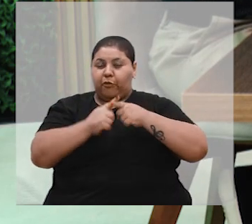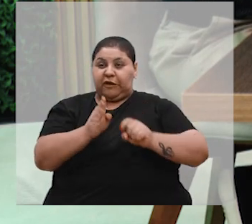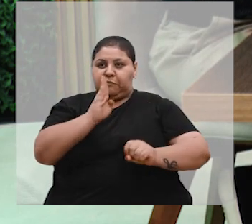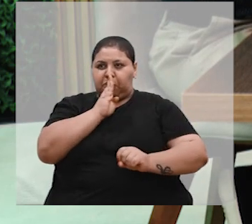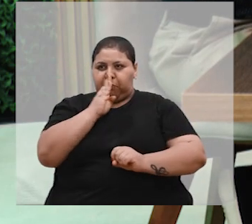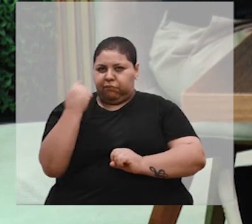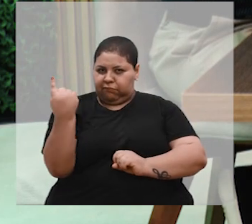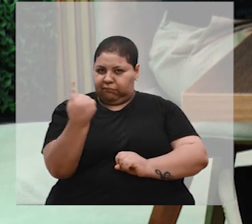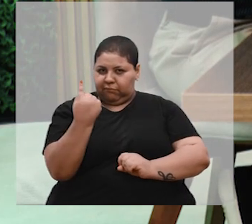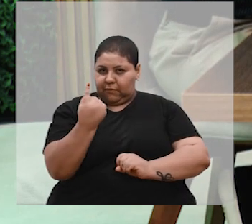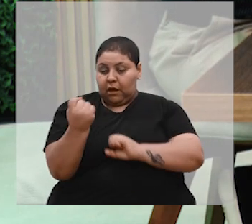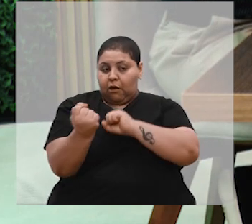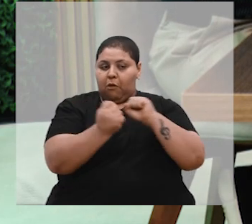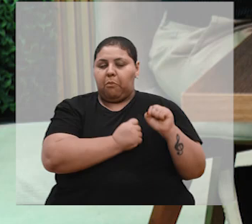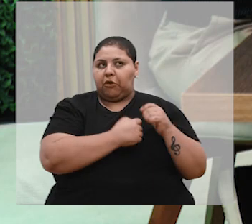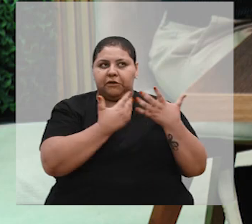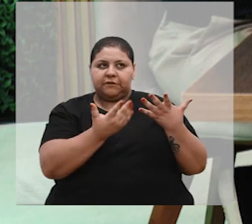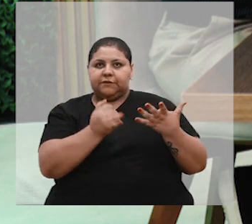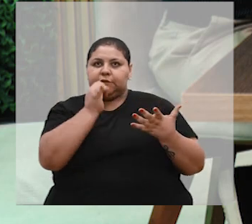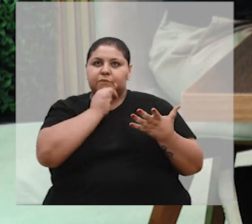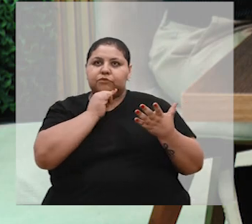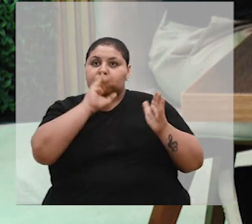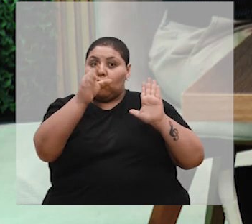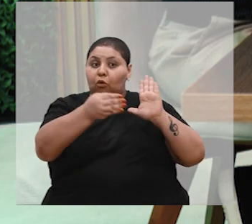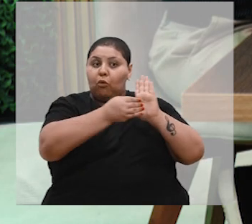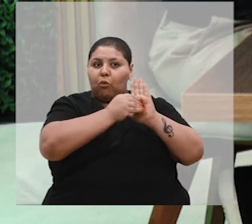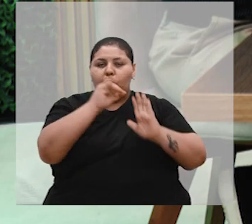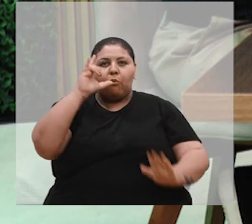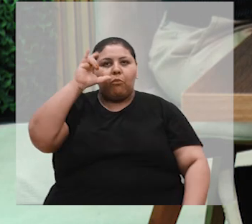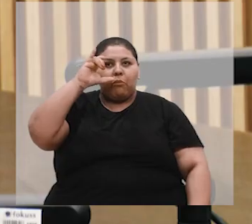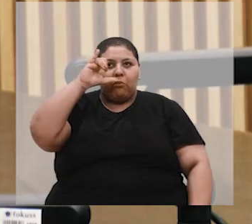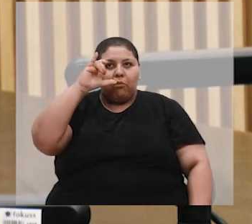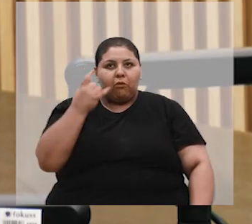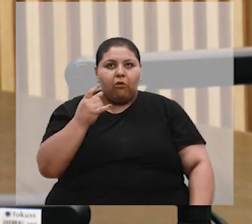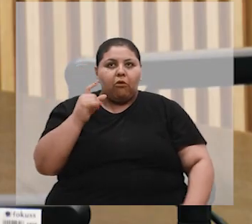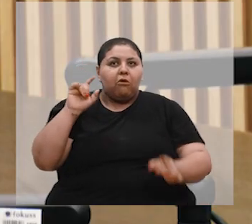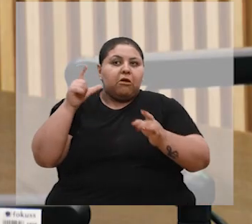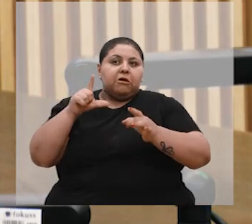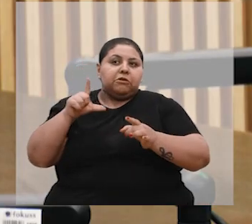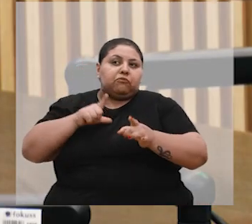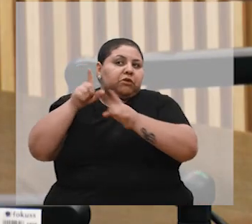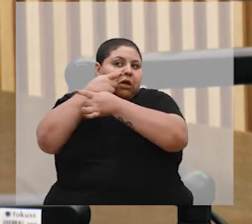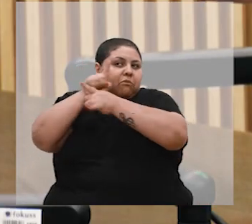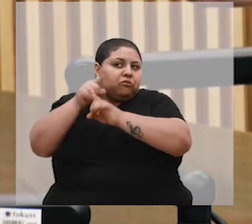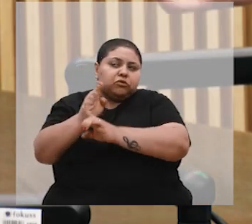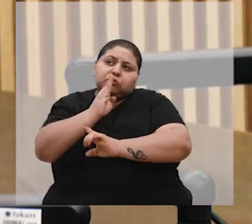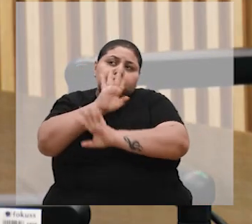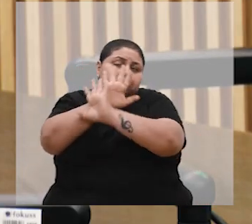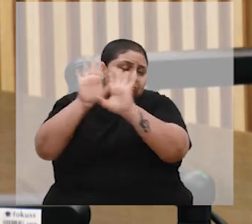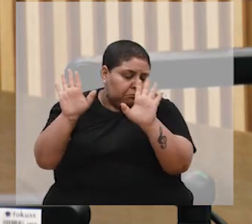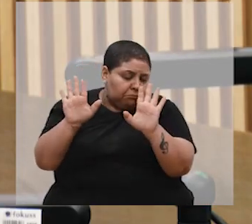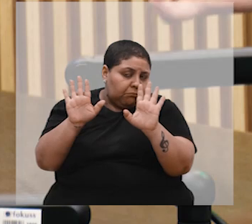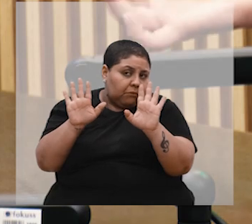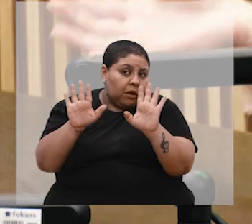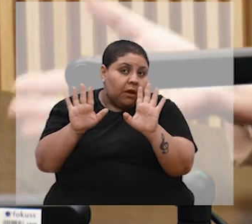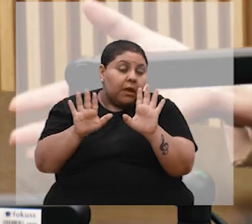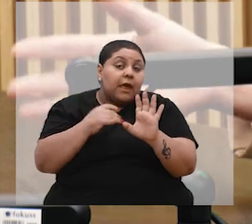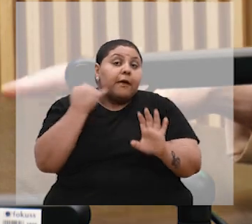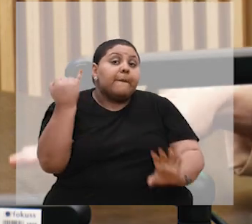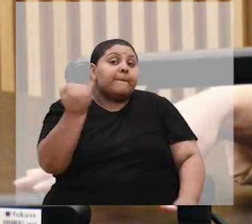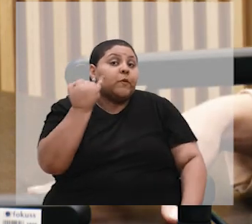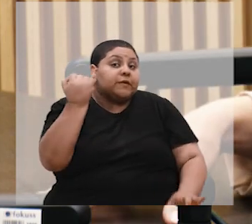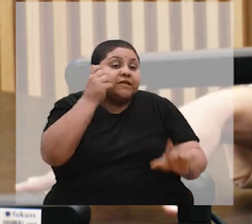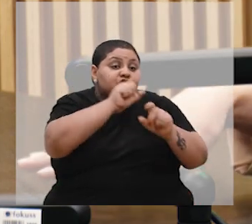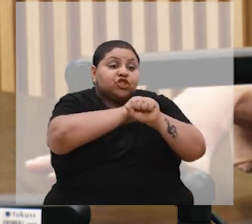silenciosa e individual, a gente possa fazer, por exemplo, uma publicação no Instagram. Se eu não colocar música, afinal, ela é silenciosa. Então, assim, é